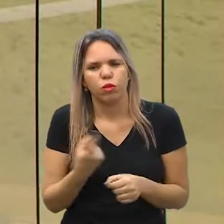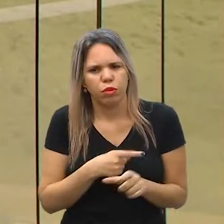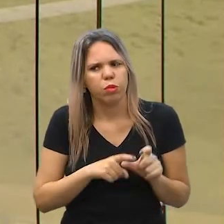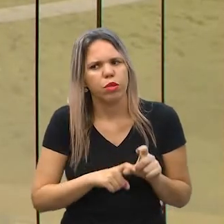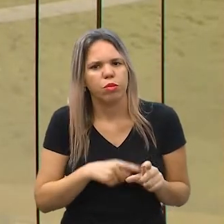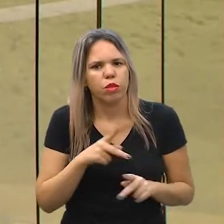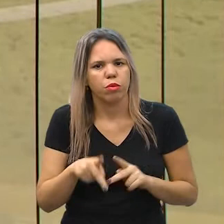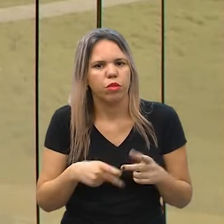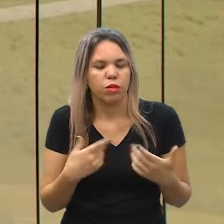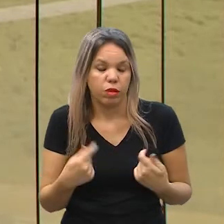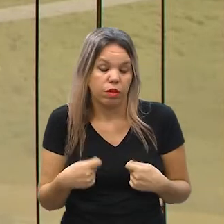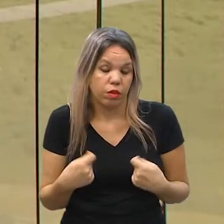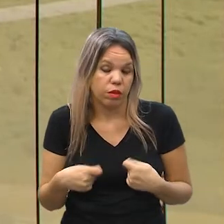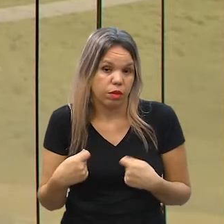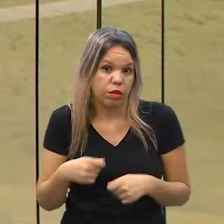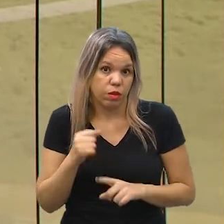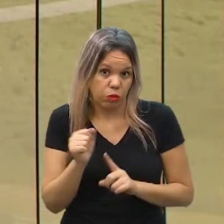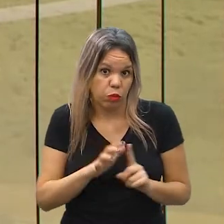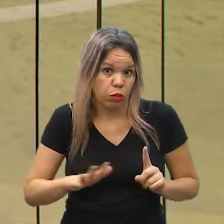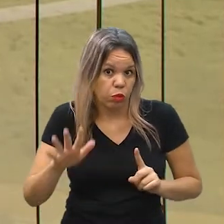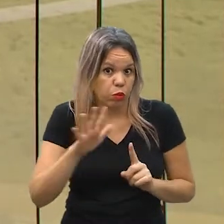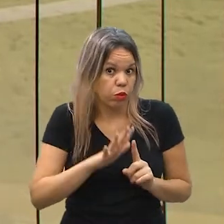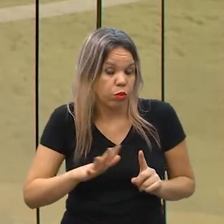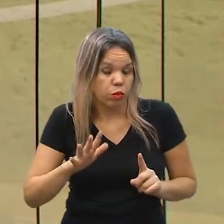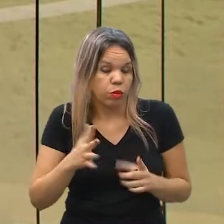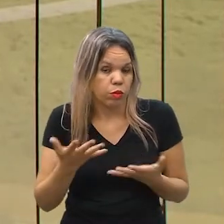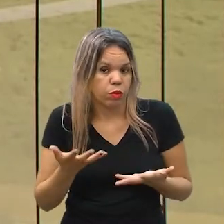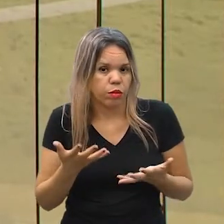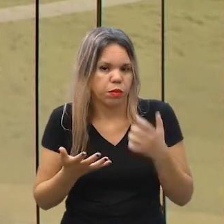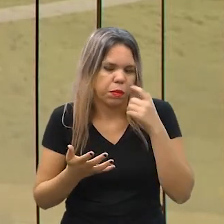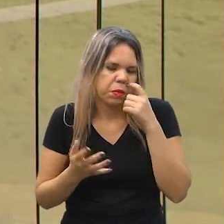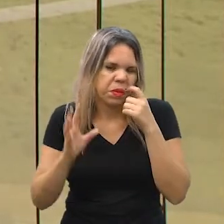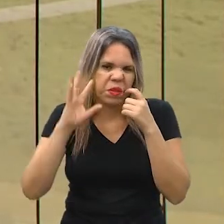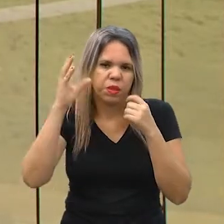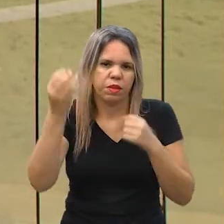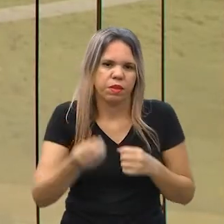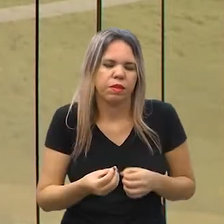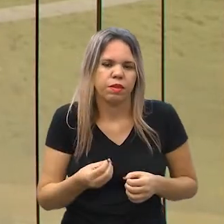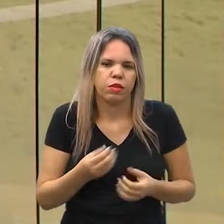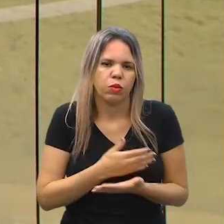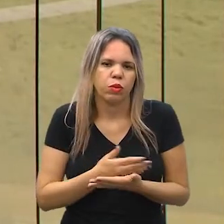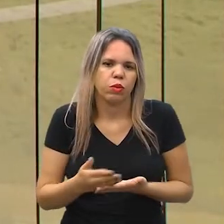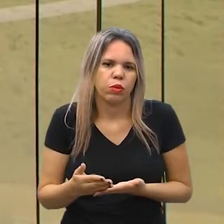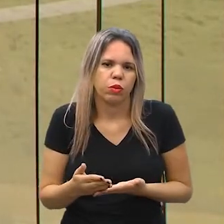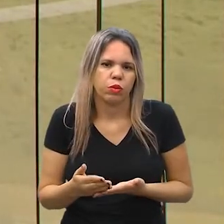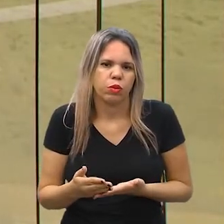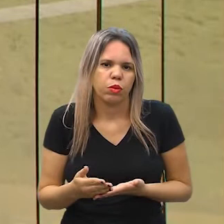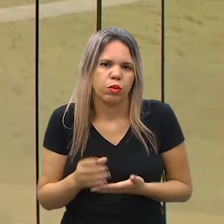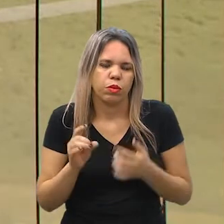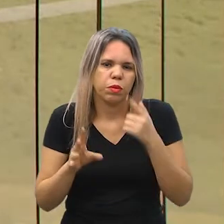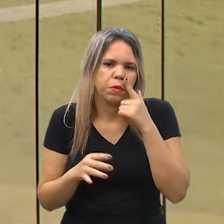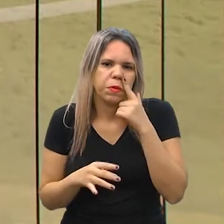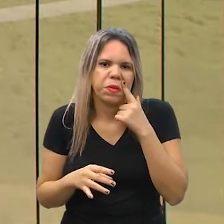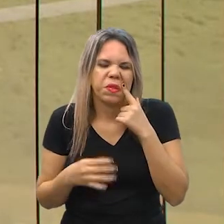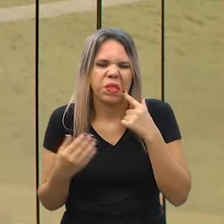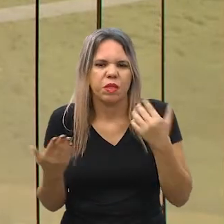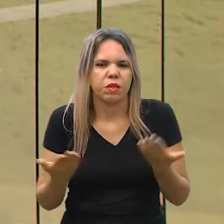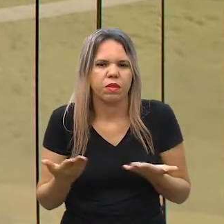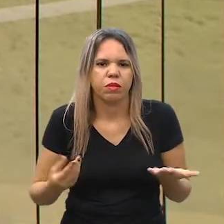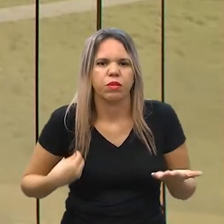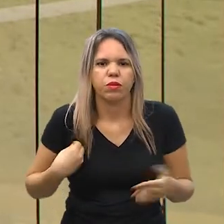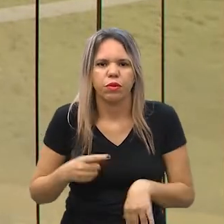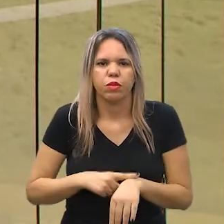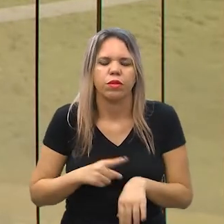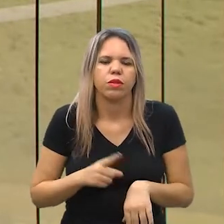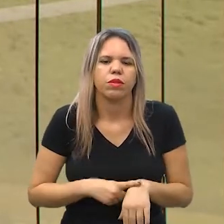nós dependemos, e é necessário que a sociedade buscasse entender isso e começasse, não apenas porque hoje nós estamos